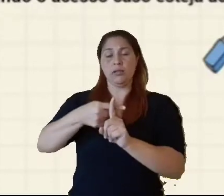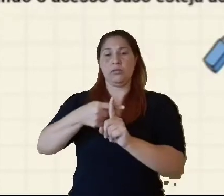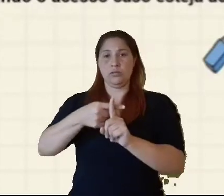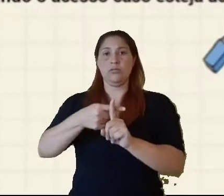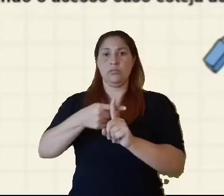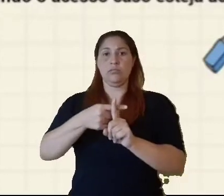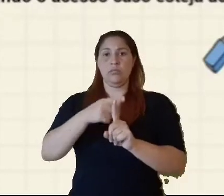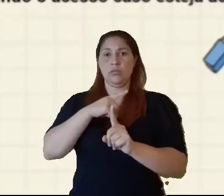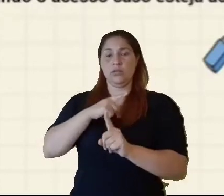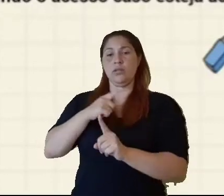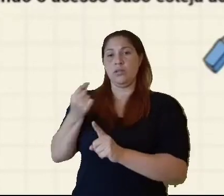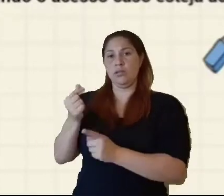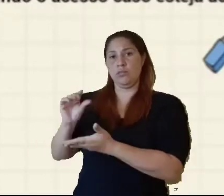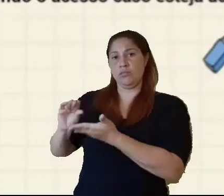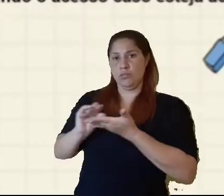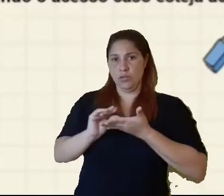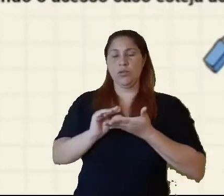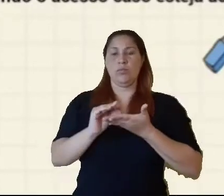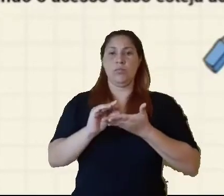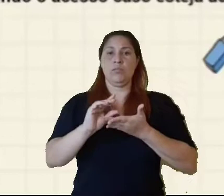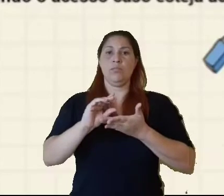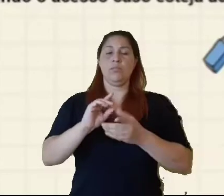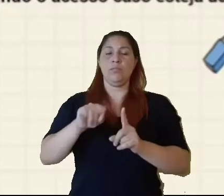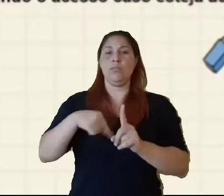gente está recebendo verba para isso.